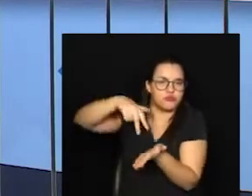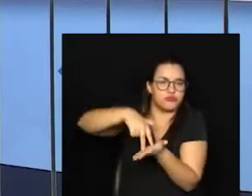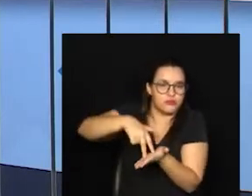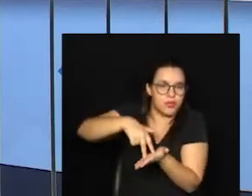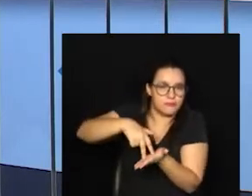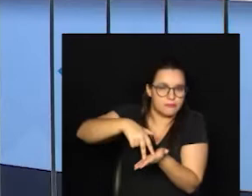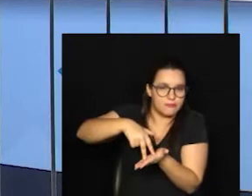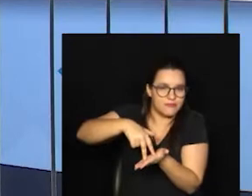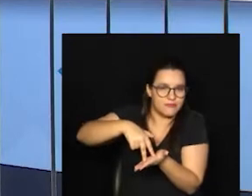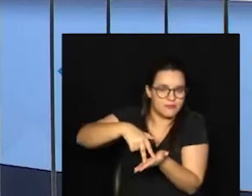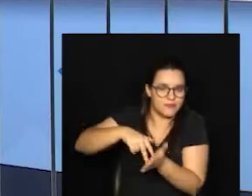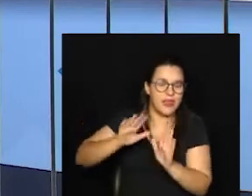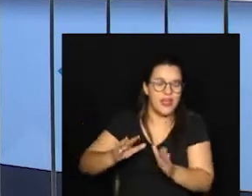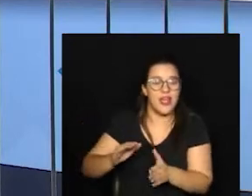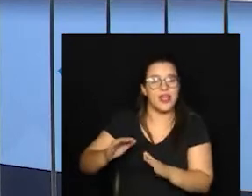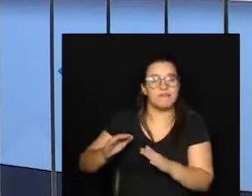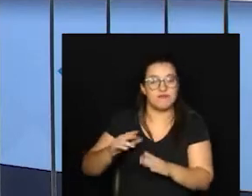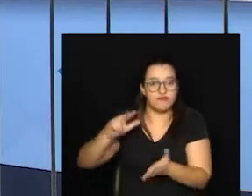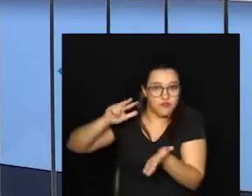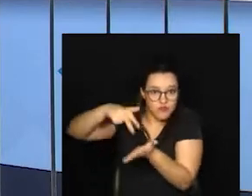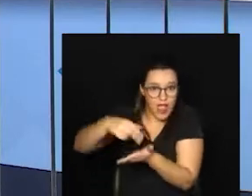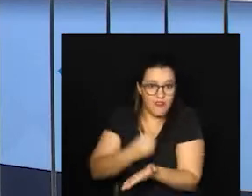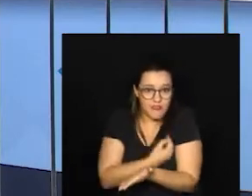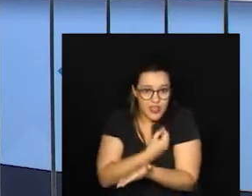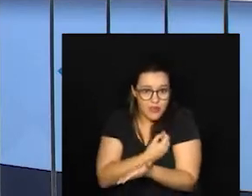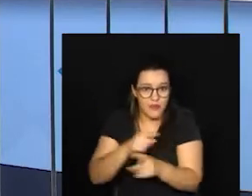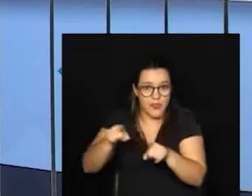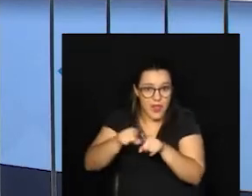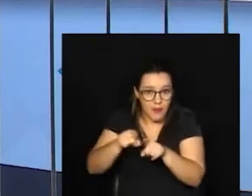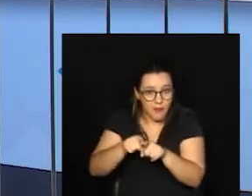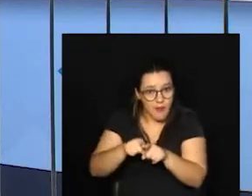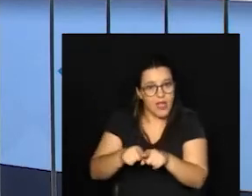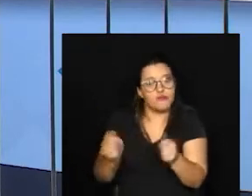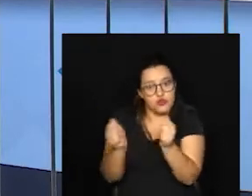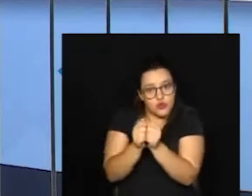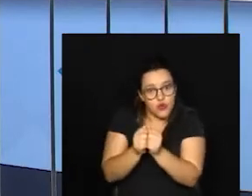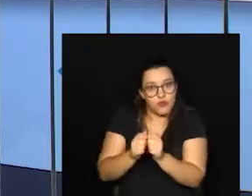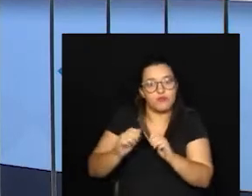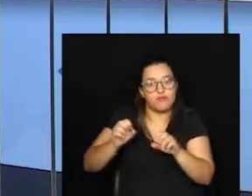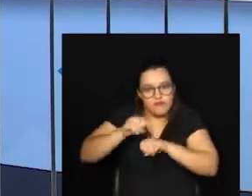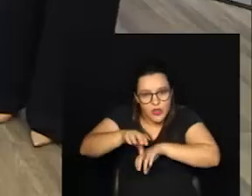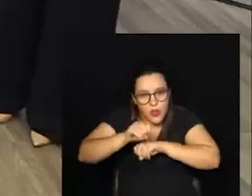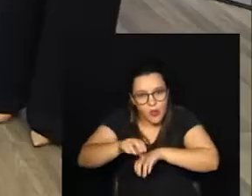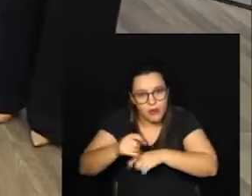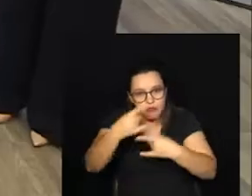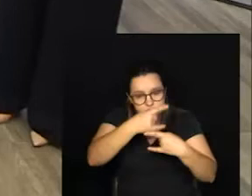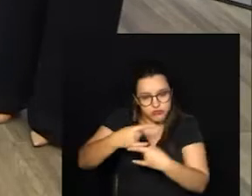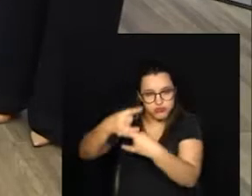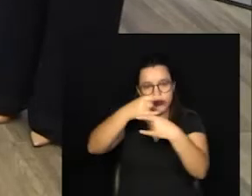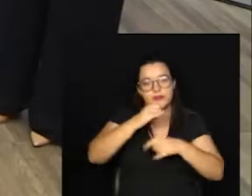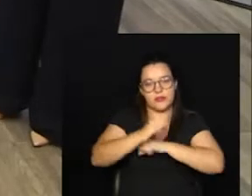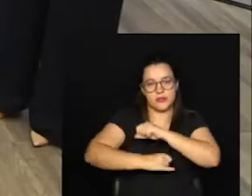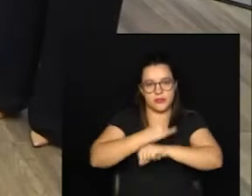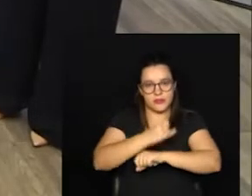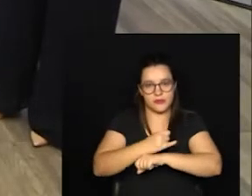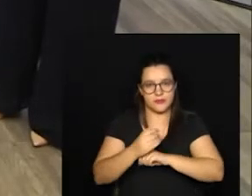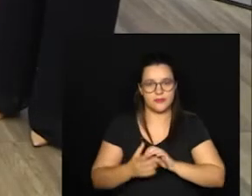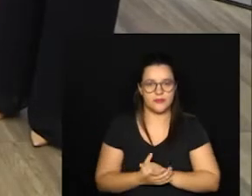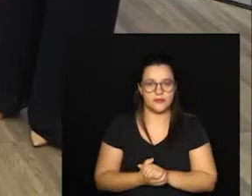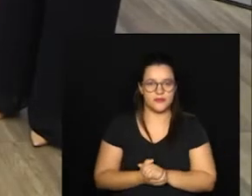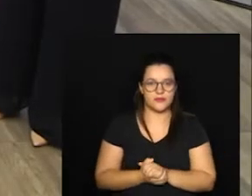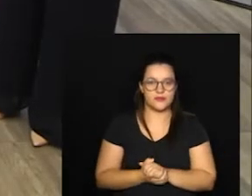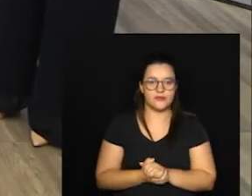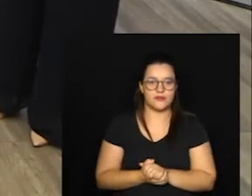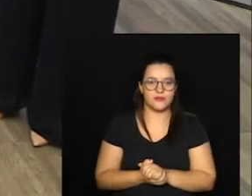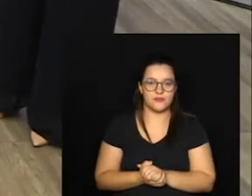particulares, as aulas presenciais e as aulas virtuais. Agora a gente vai falar um pouquinho dessa mudança, Gabriel,